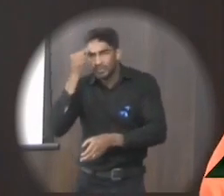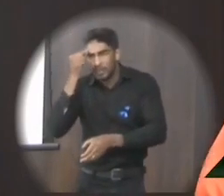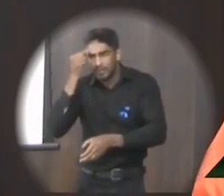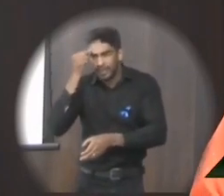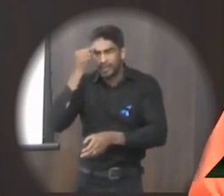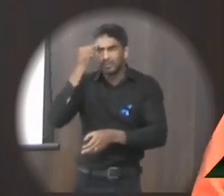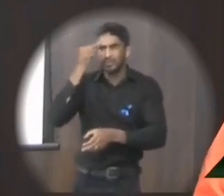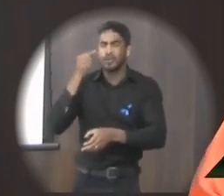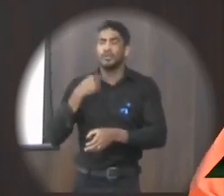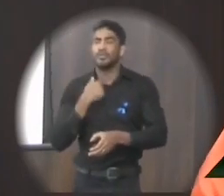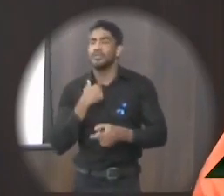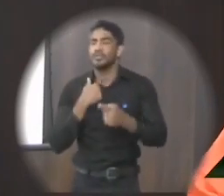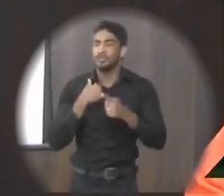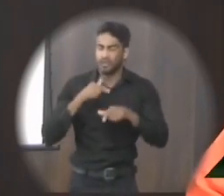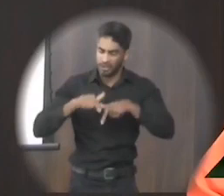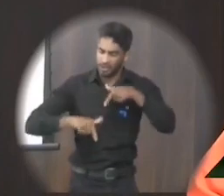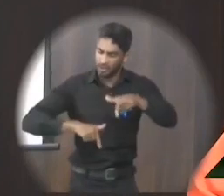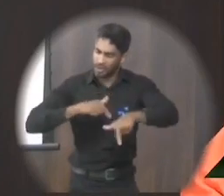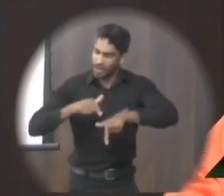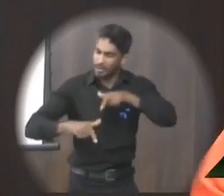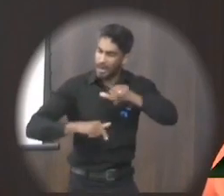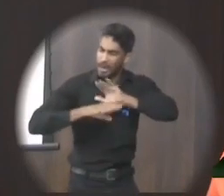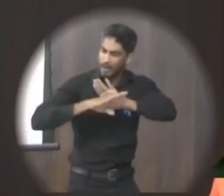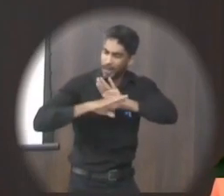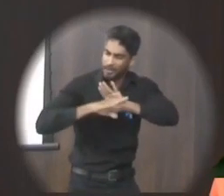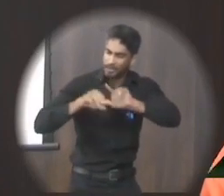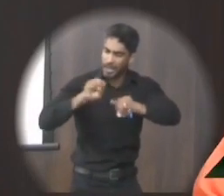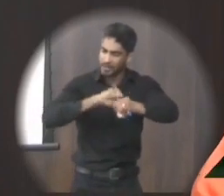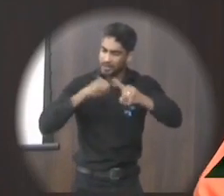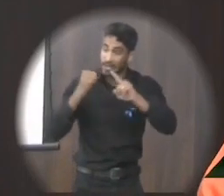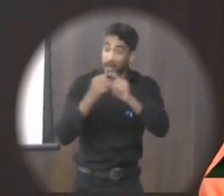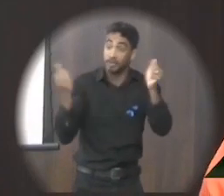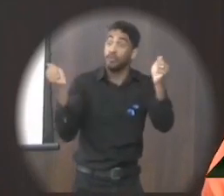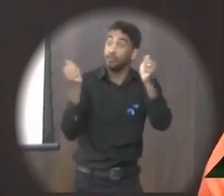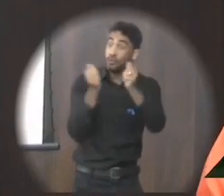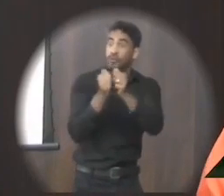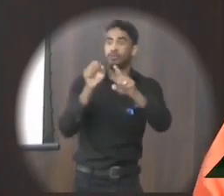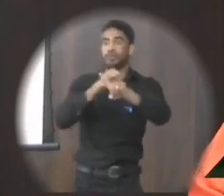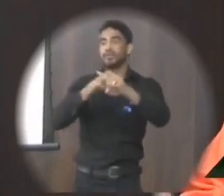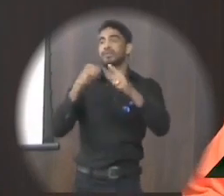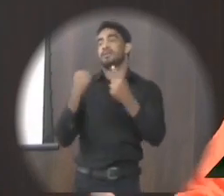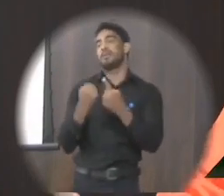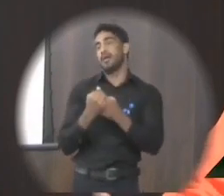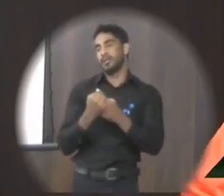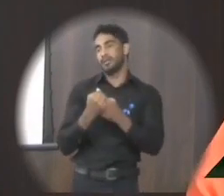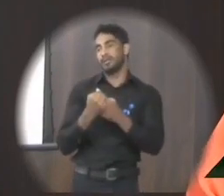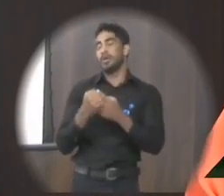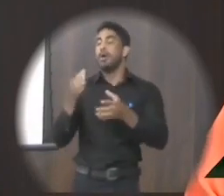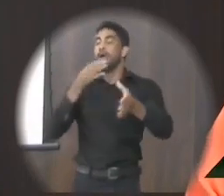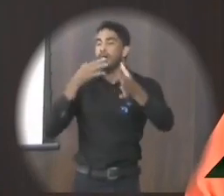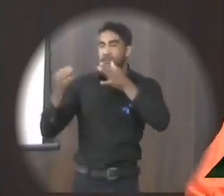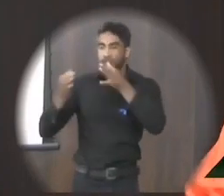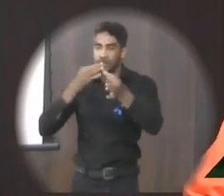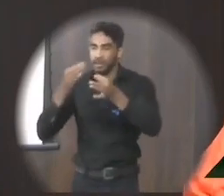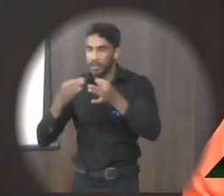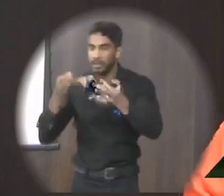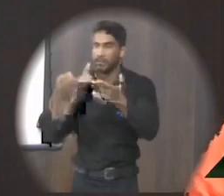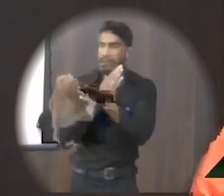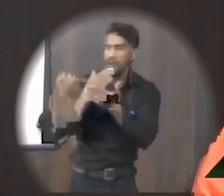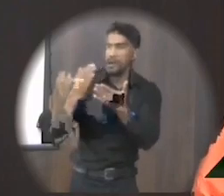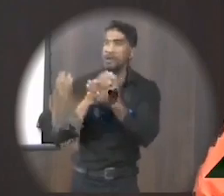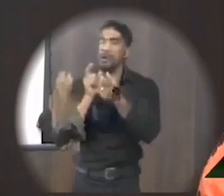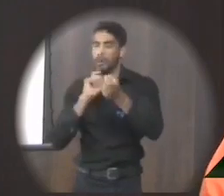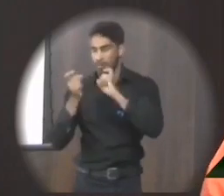ideais, é trabalhar em prol da sociedade e com a sociedade. Como, senhores? Até sugerimos em uma